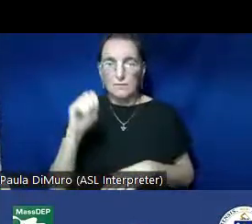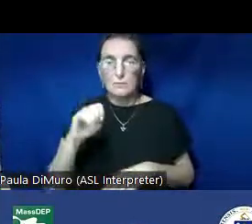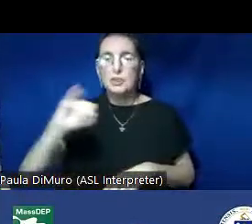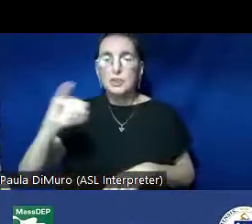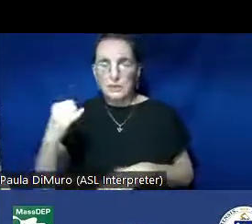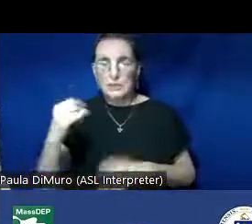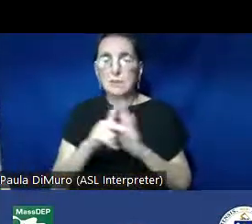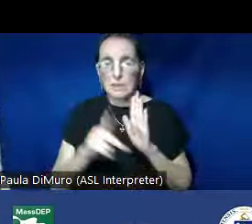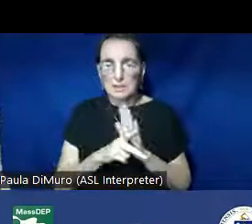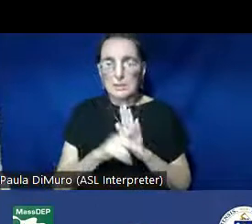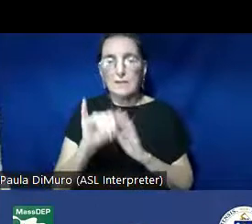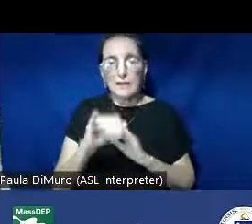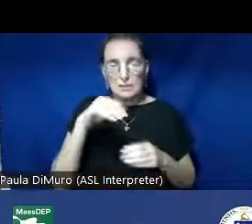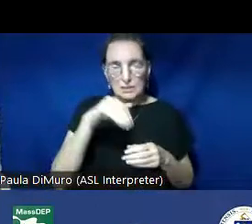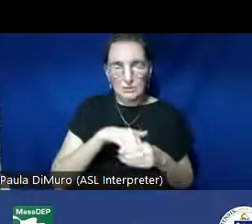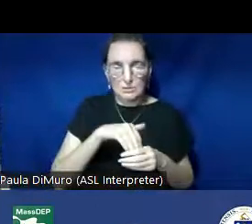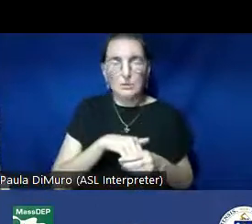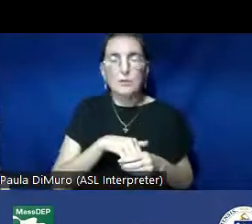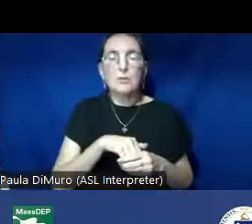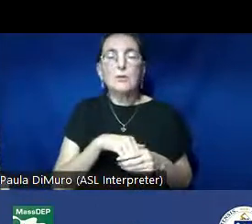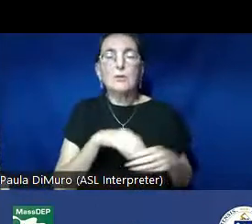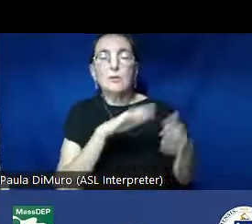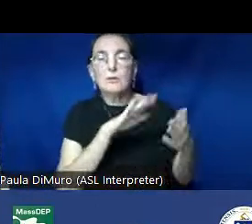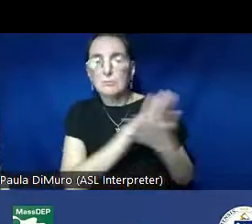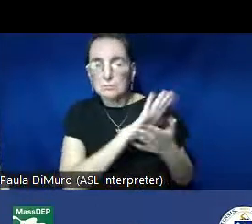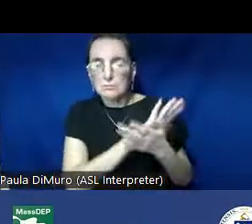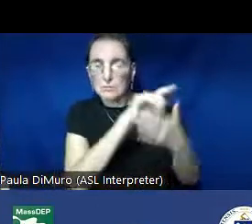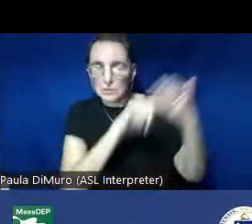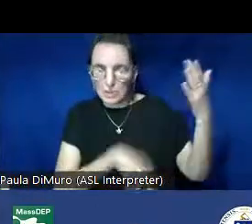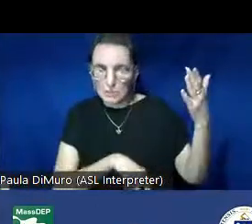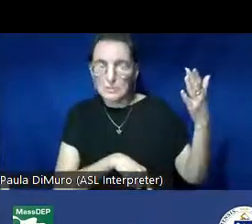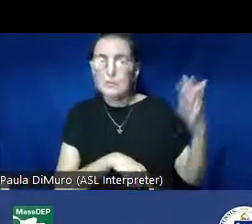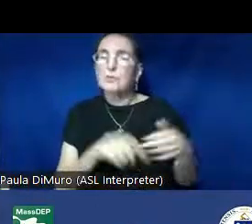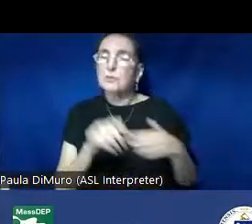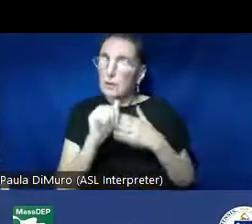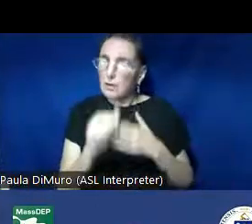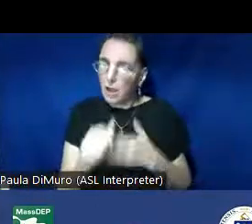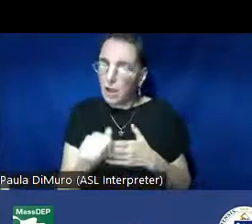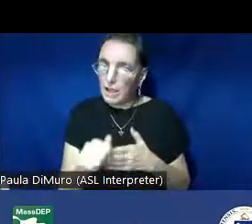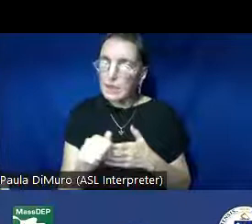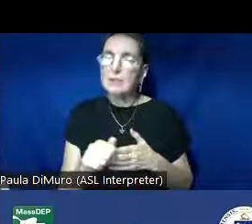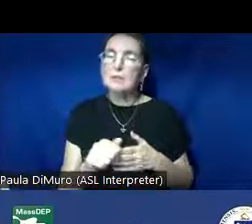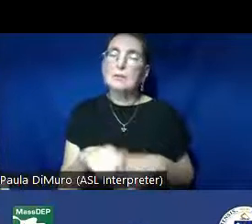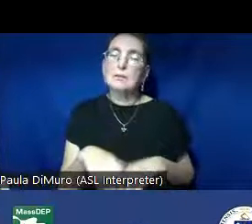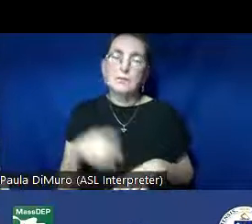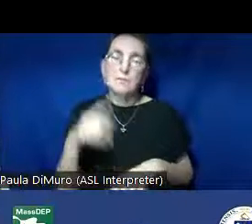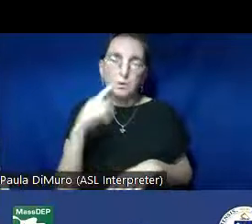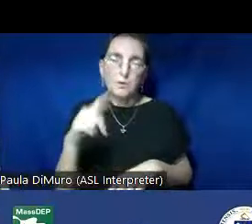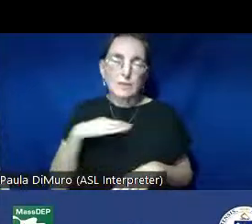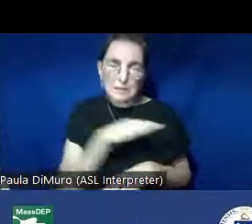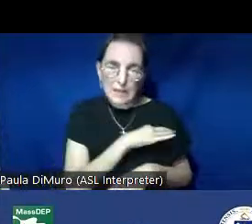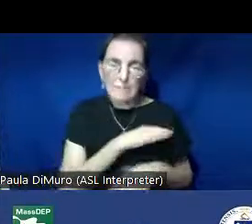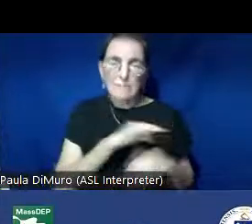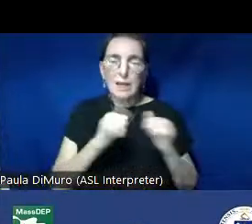envolvimento, que ali é um documento interno para providenciar orientação